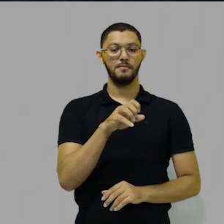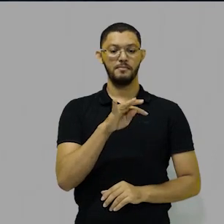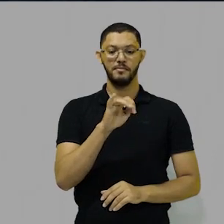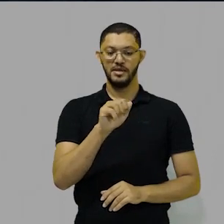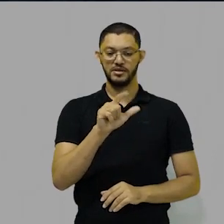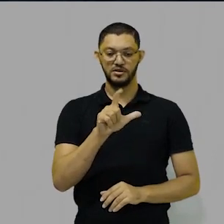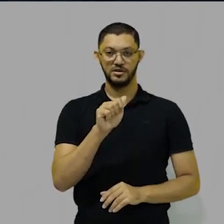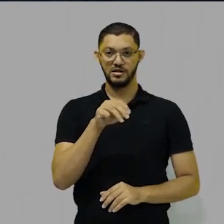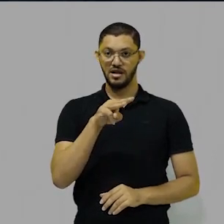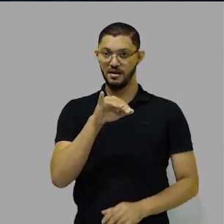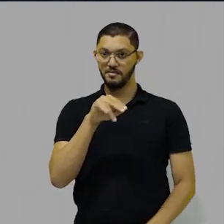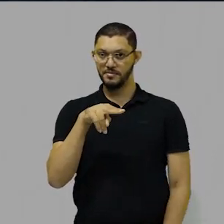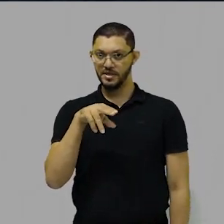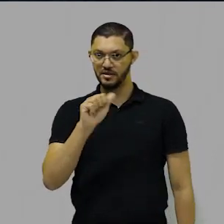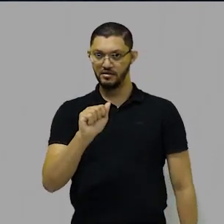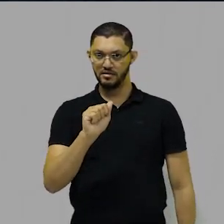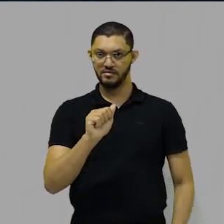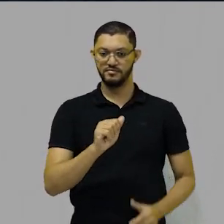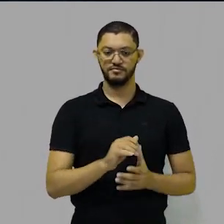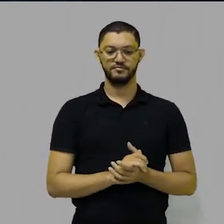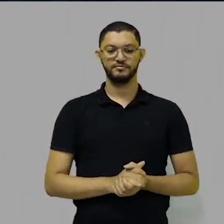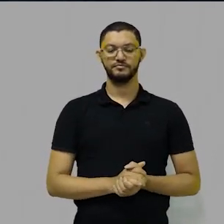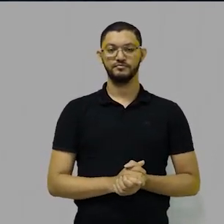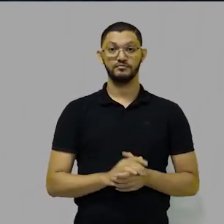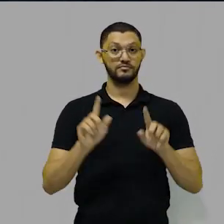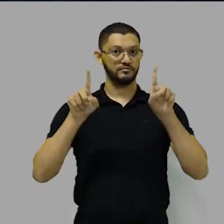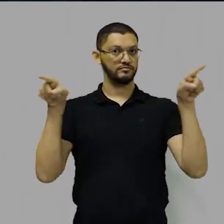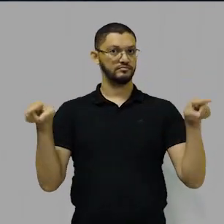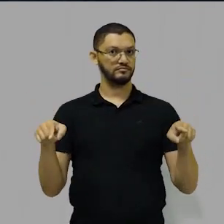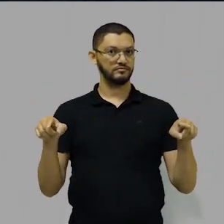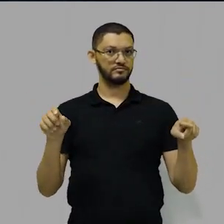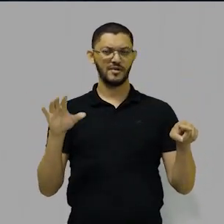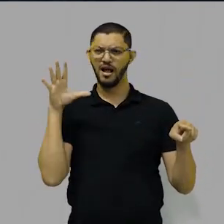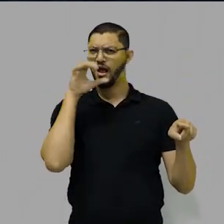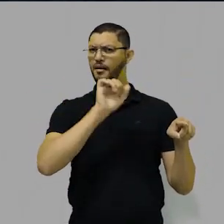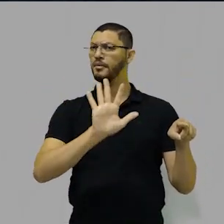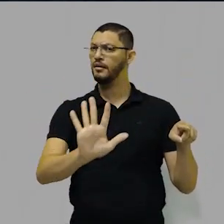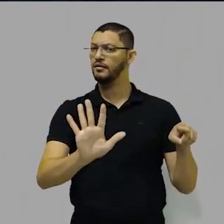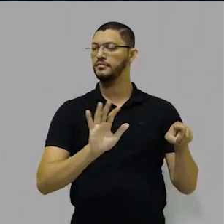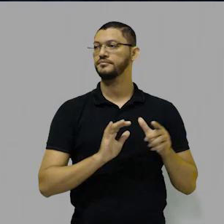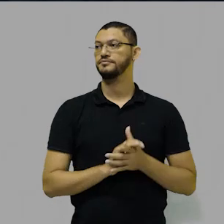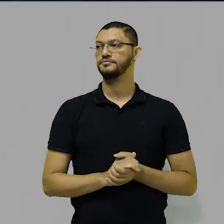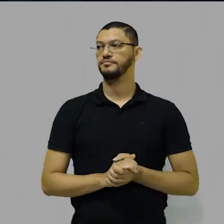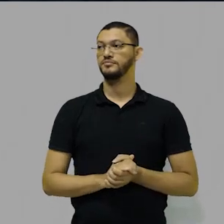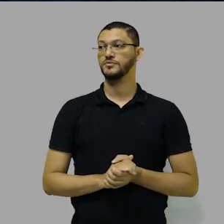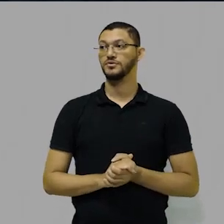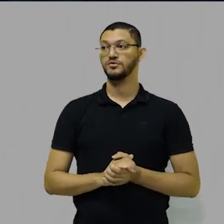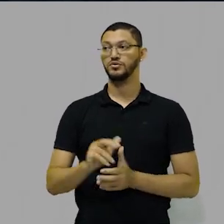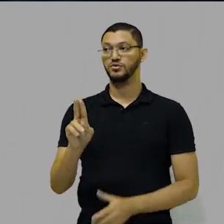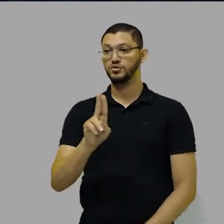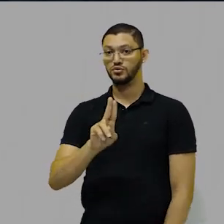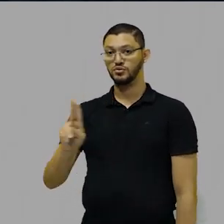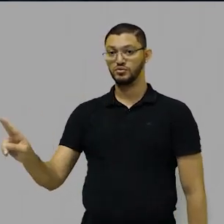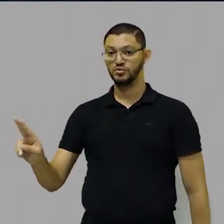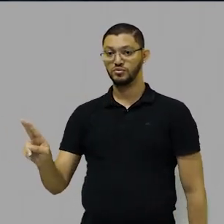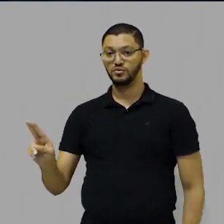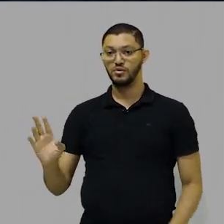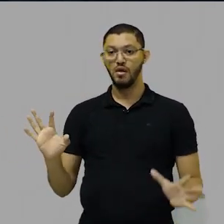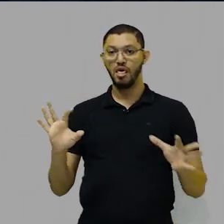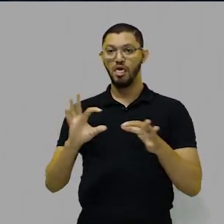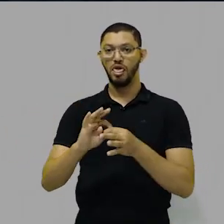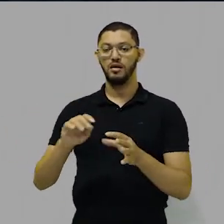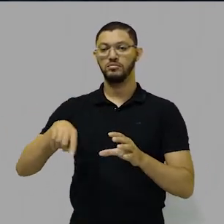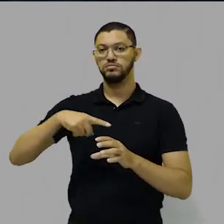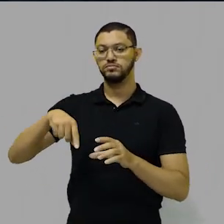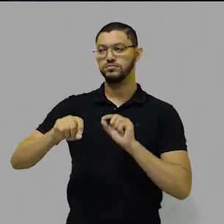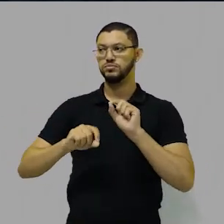né, quer dizer 2. Só um parênteses aqui, turma, rapidinho. Na nomenclatura dos compostos